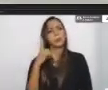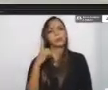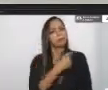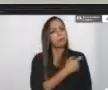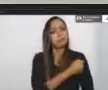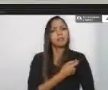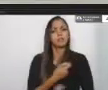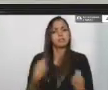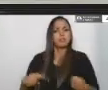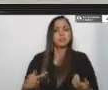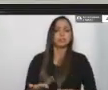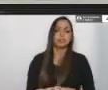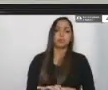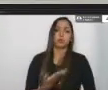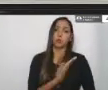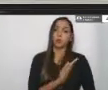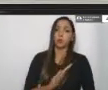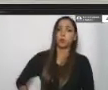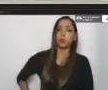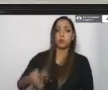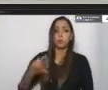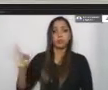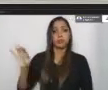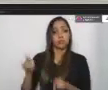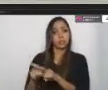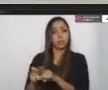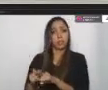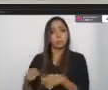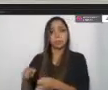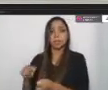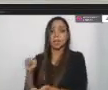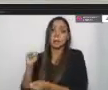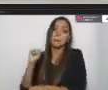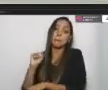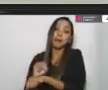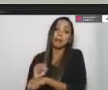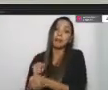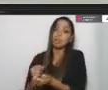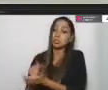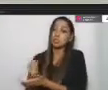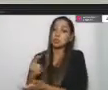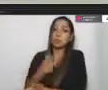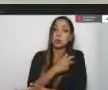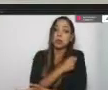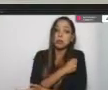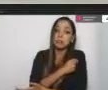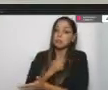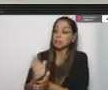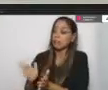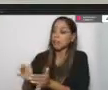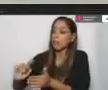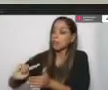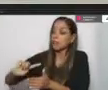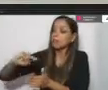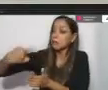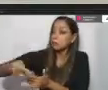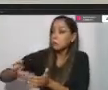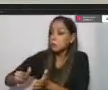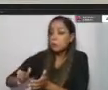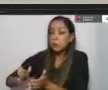federal também tem que parar de comprar vacina ao varejo e fazer um mutirão junto com deputados, com quem tem influência, de